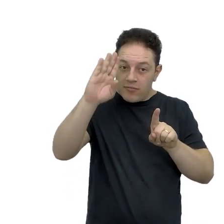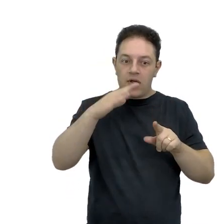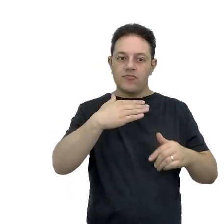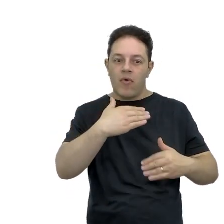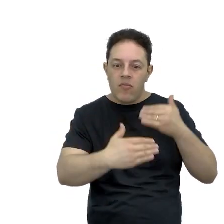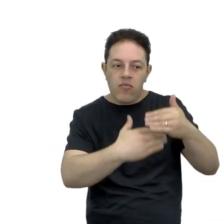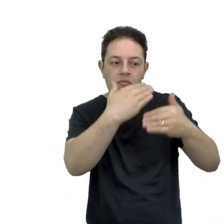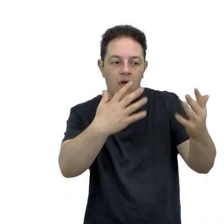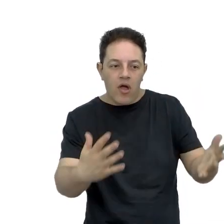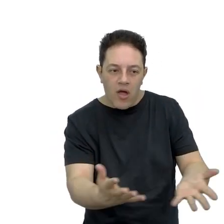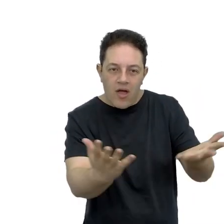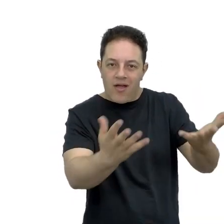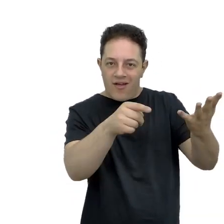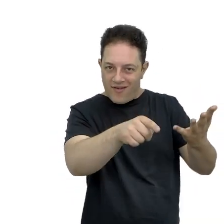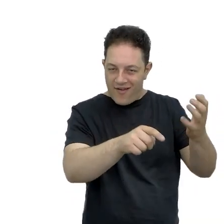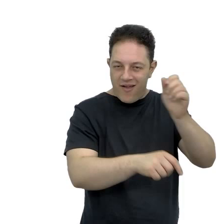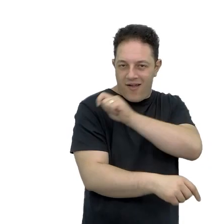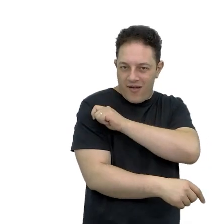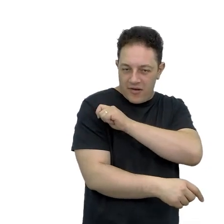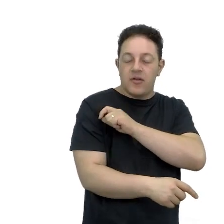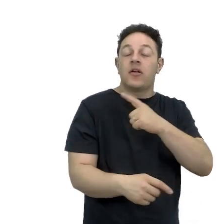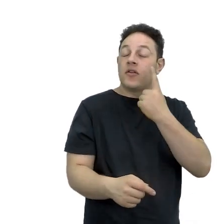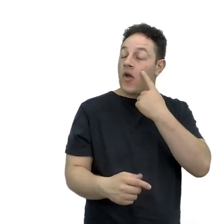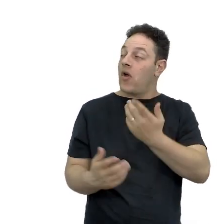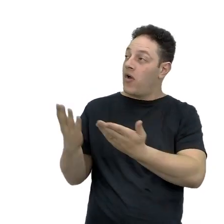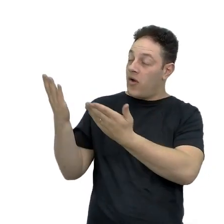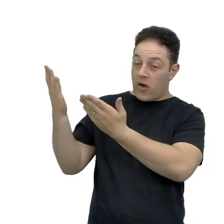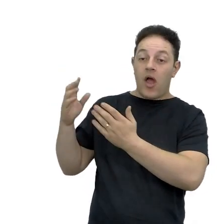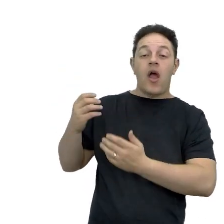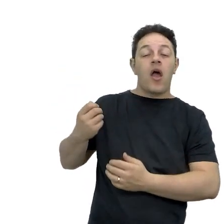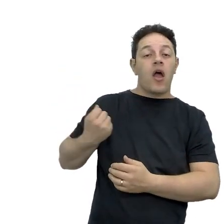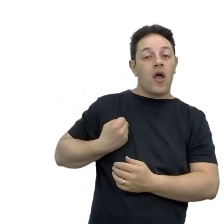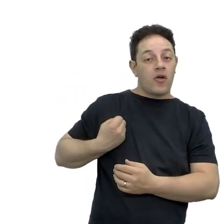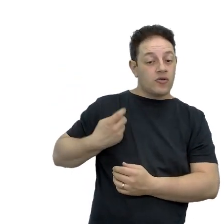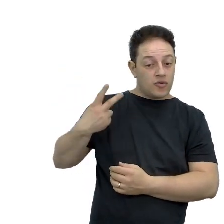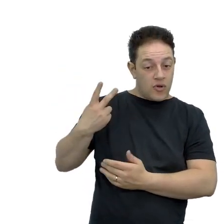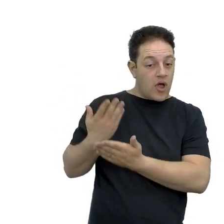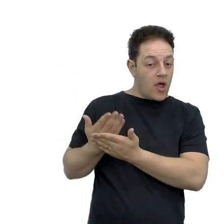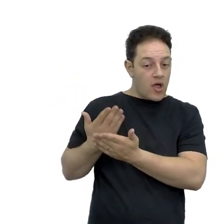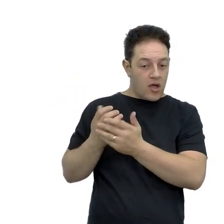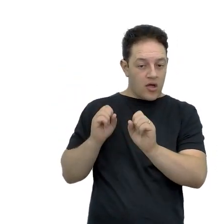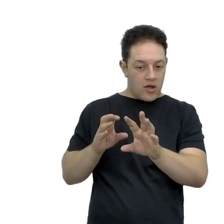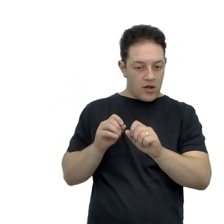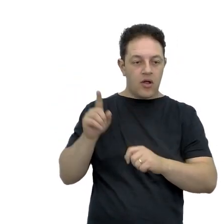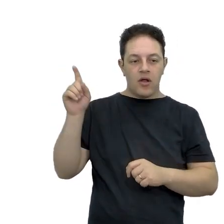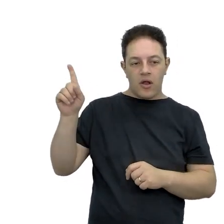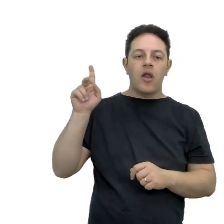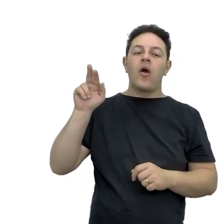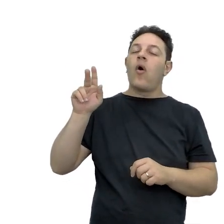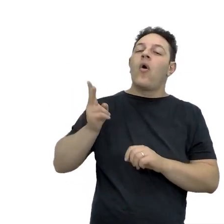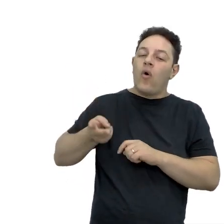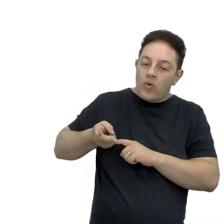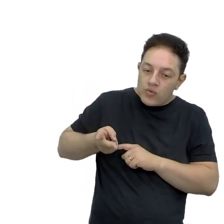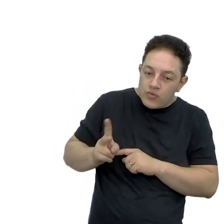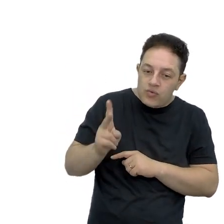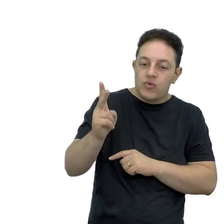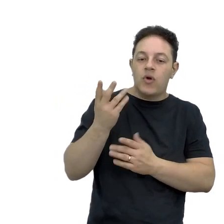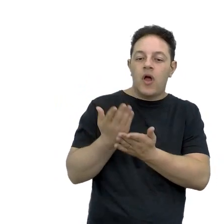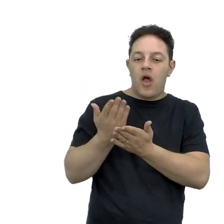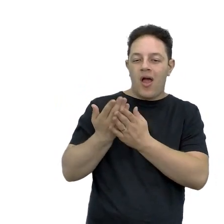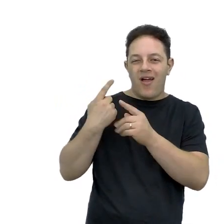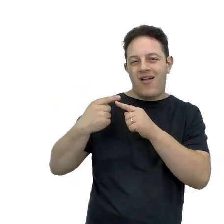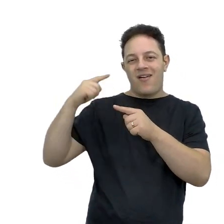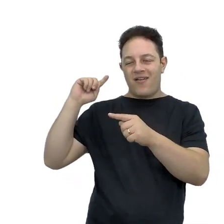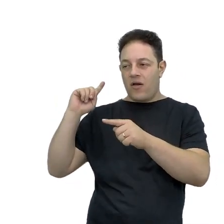engajar esse aluno, temos aqui a aula 2, né? Seria uma continuação da aula